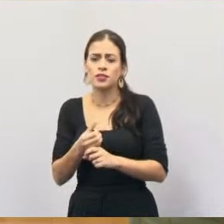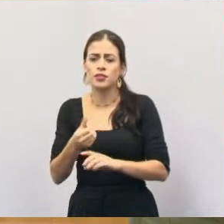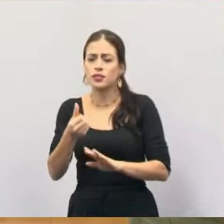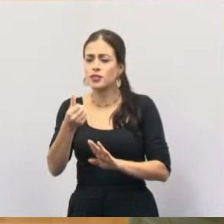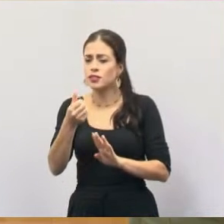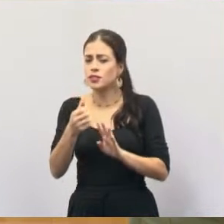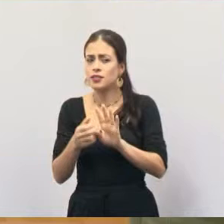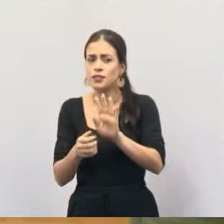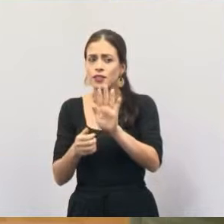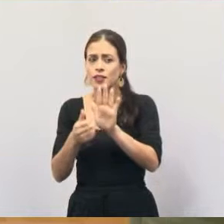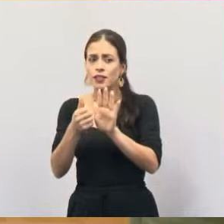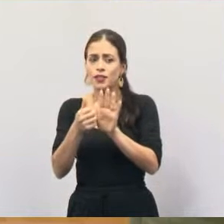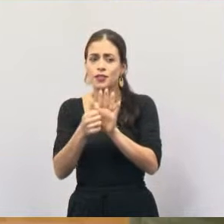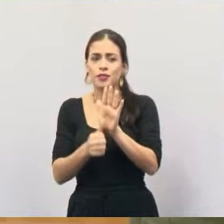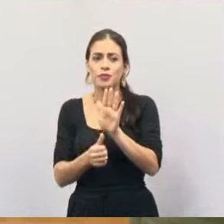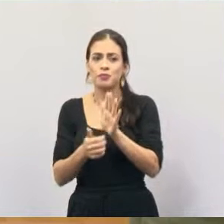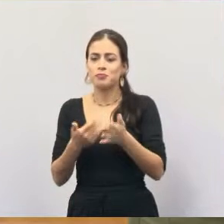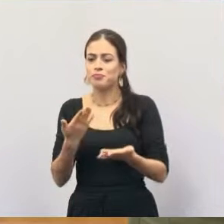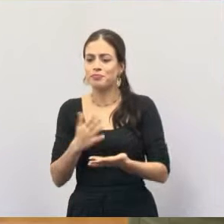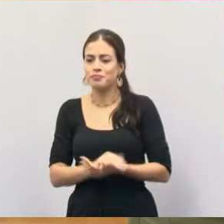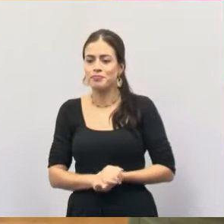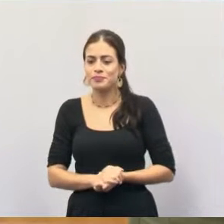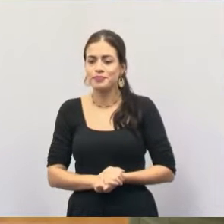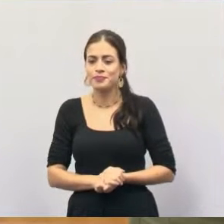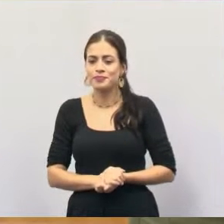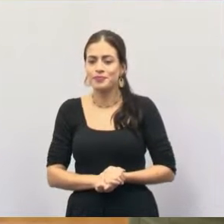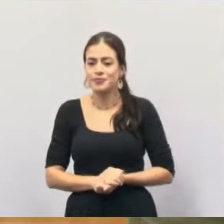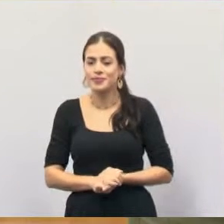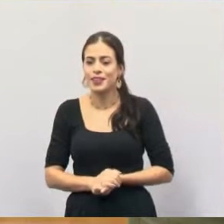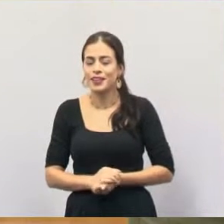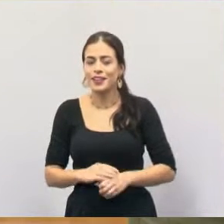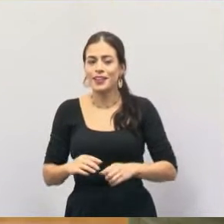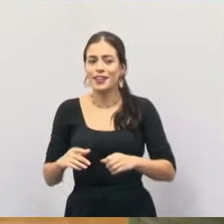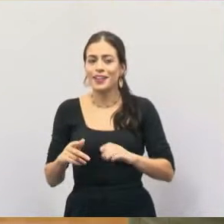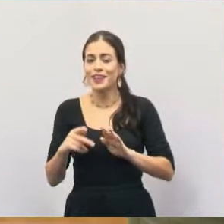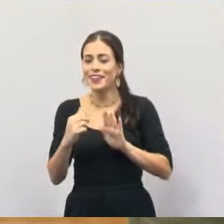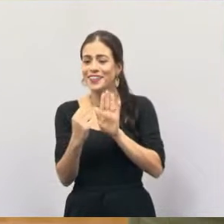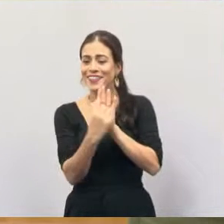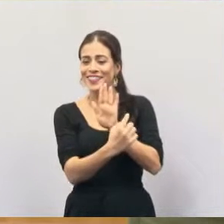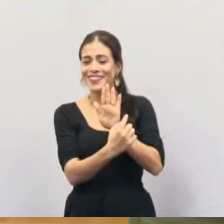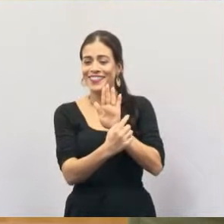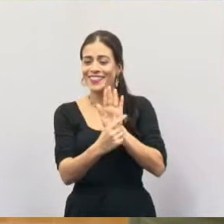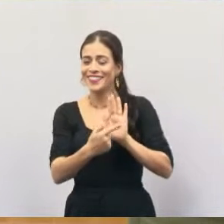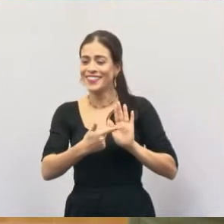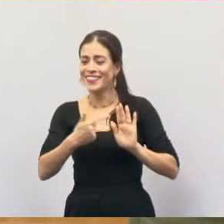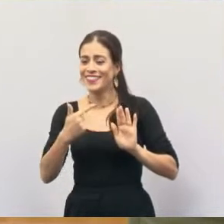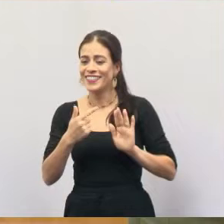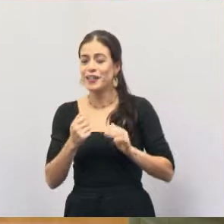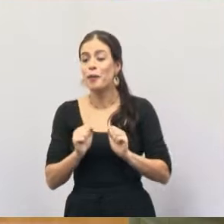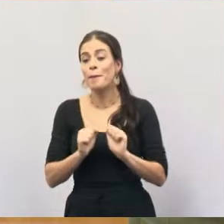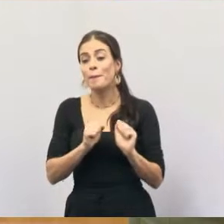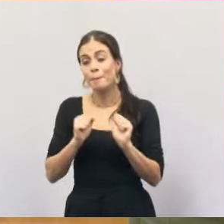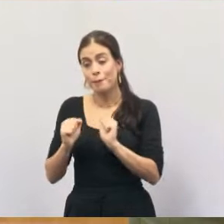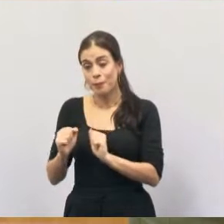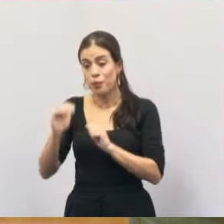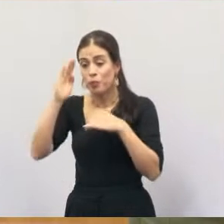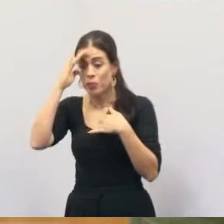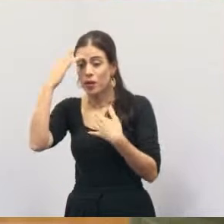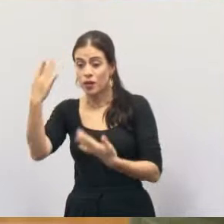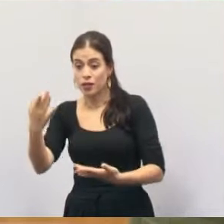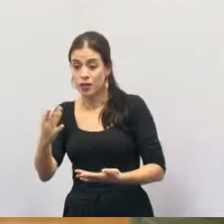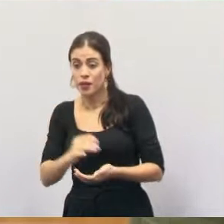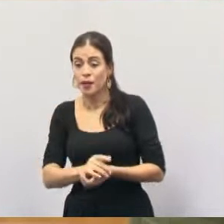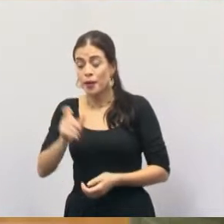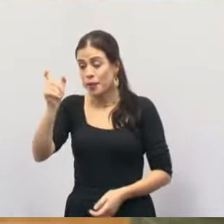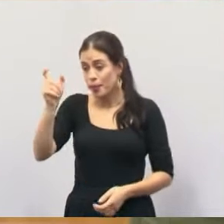biênio da legislatura. Parágrafo 2º. Poderão ser homenageados com o prêmio Guarana Ramos pessoas jurídicas e